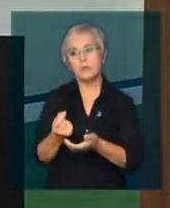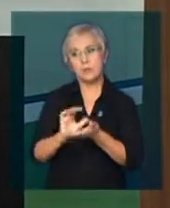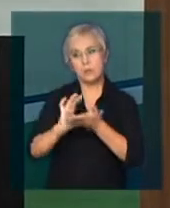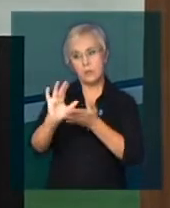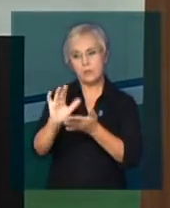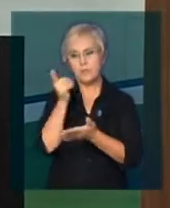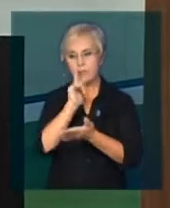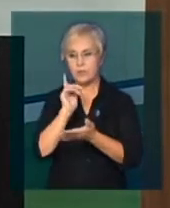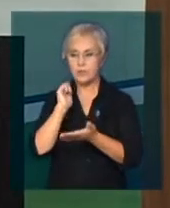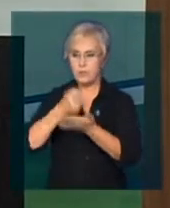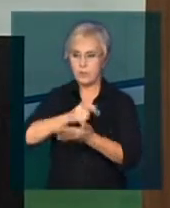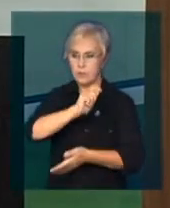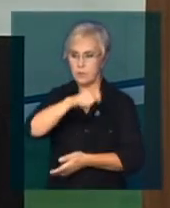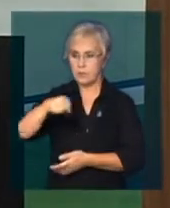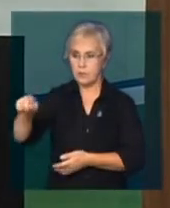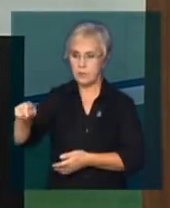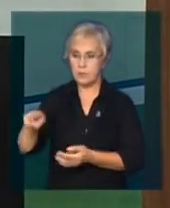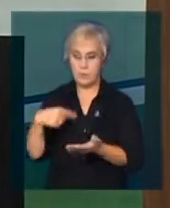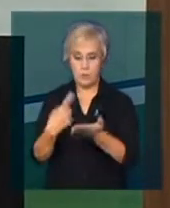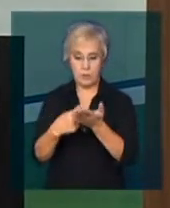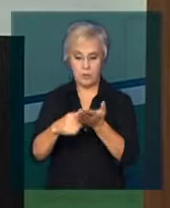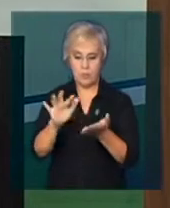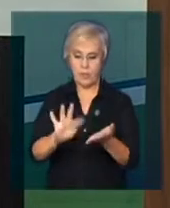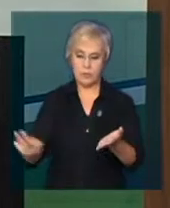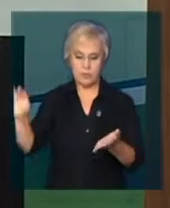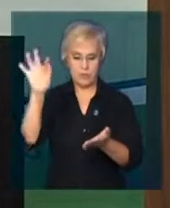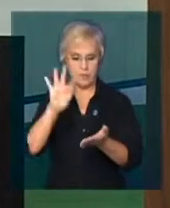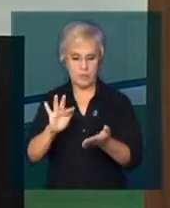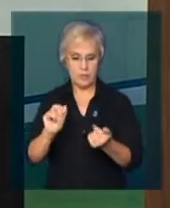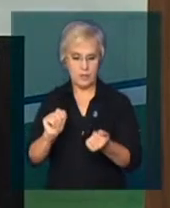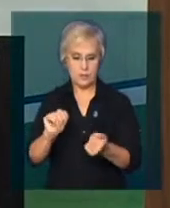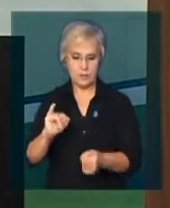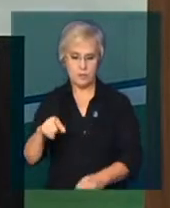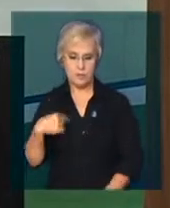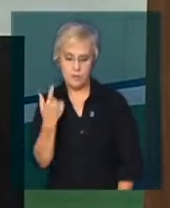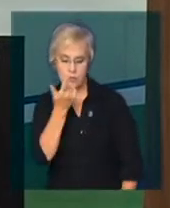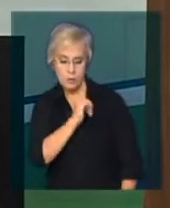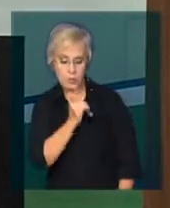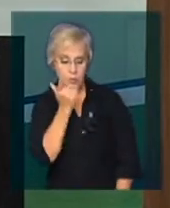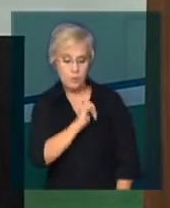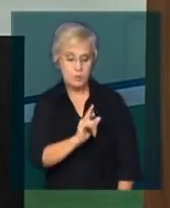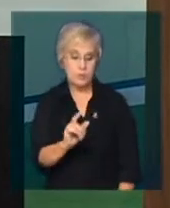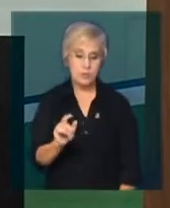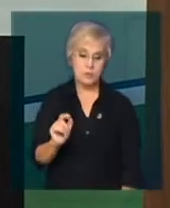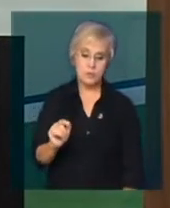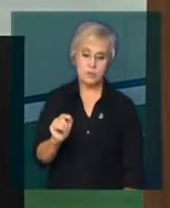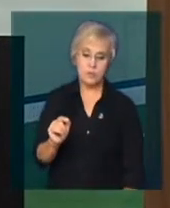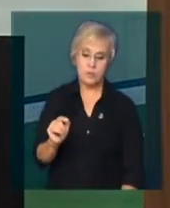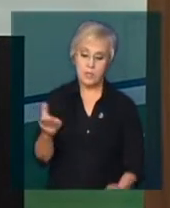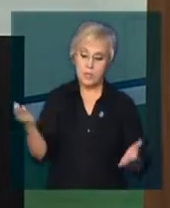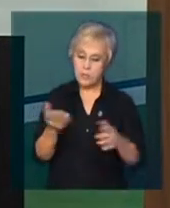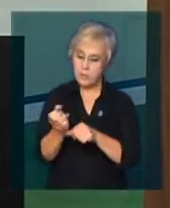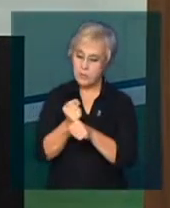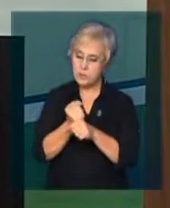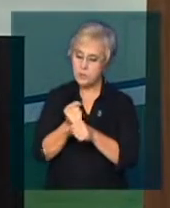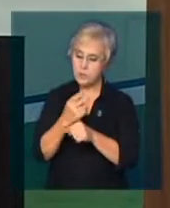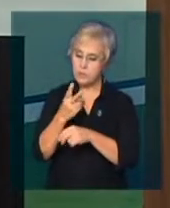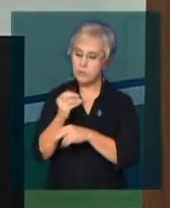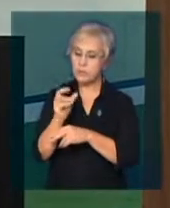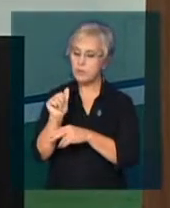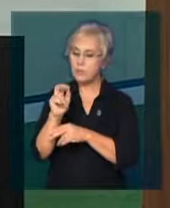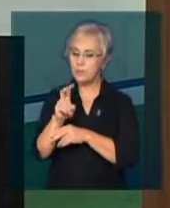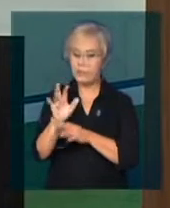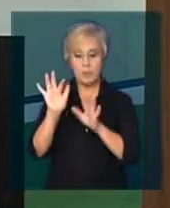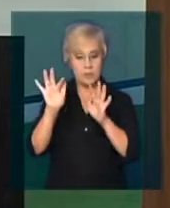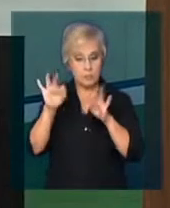atividade. Então, o Pacto Federativo, se nós conseguirmos terminar esse ano